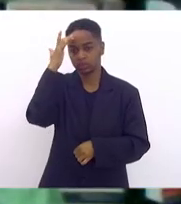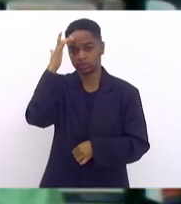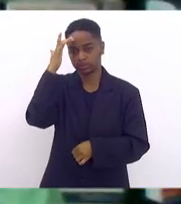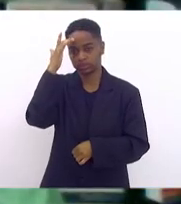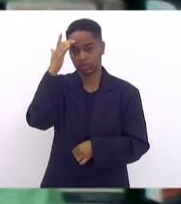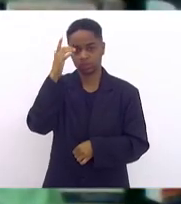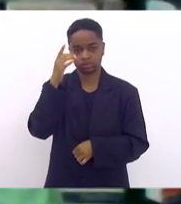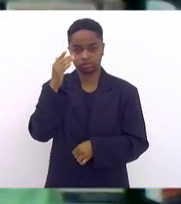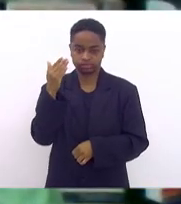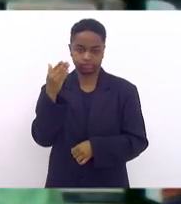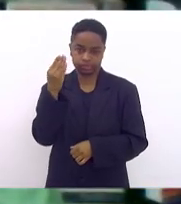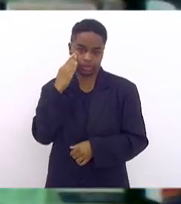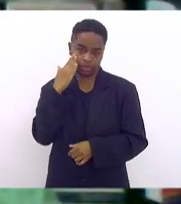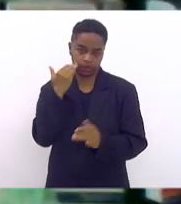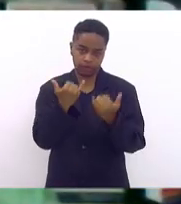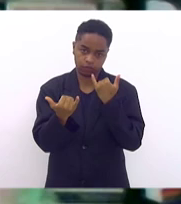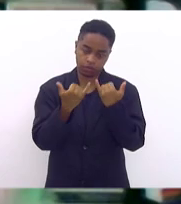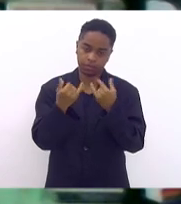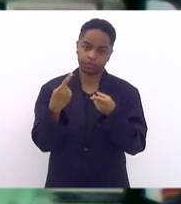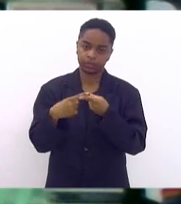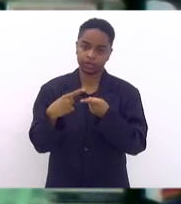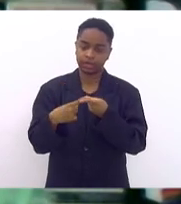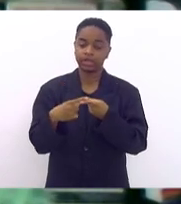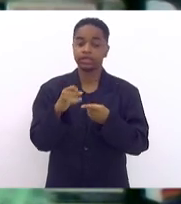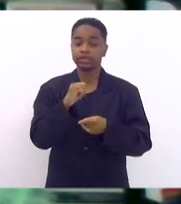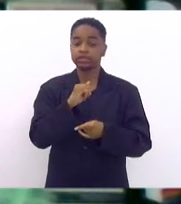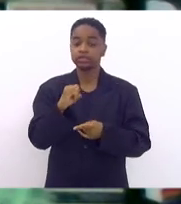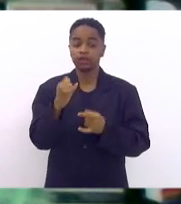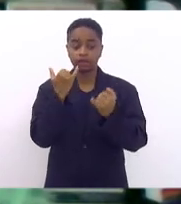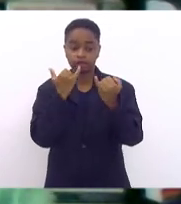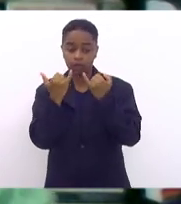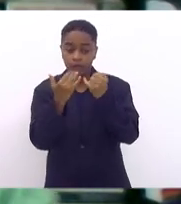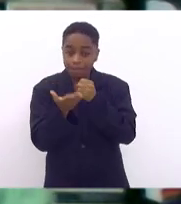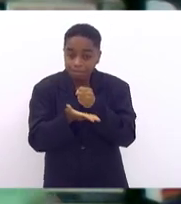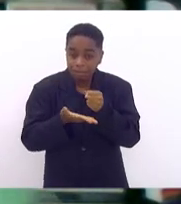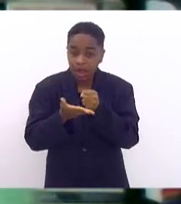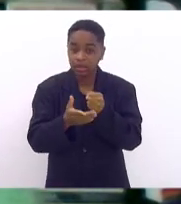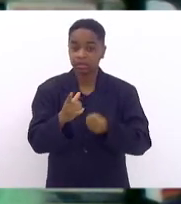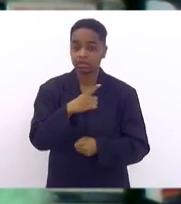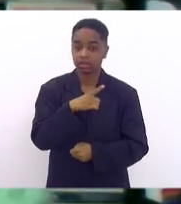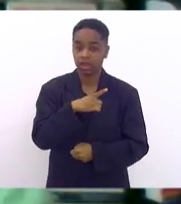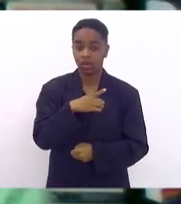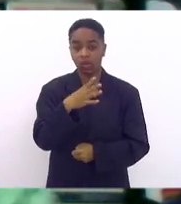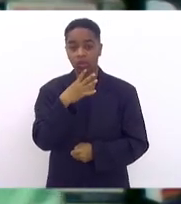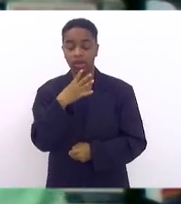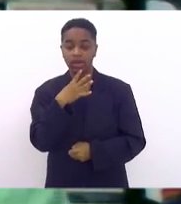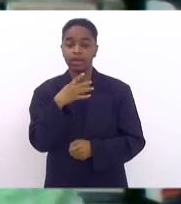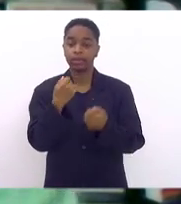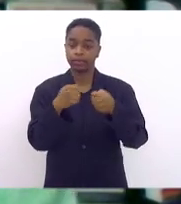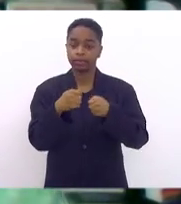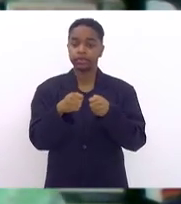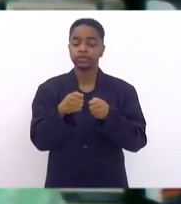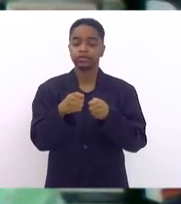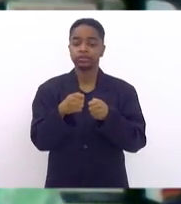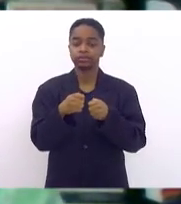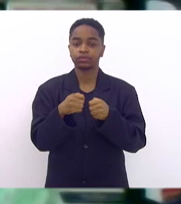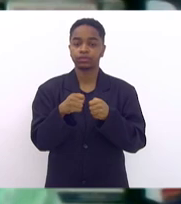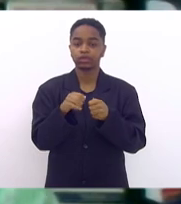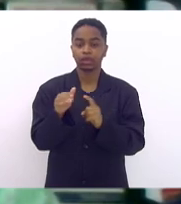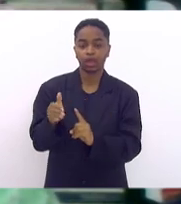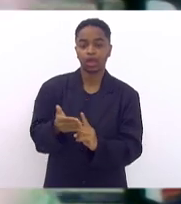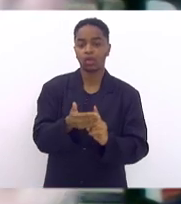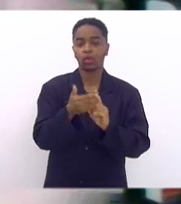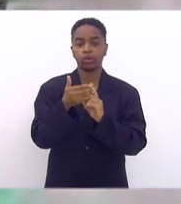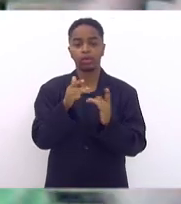colher isso. Né? Porque quando você tem esse tipo de informação básica, e fala para a pessoa, vamos para o acolhimento, escuta.